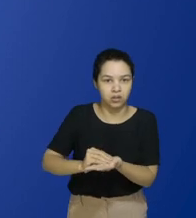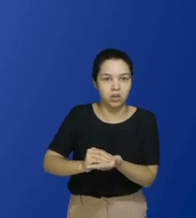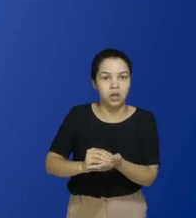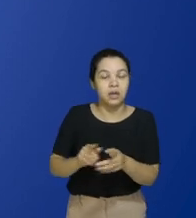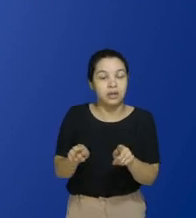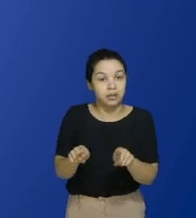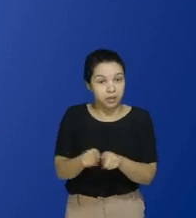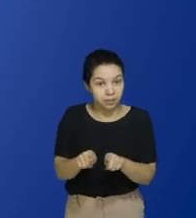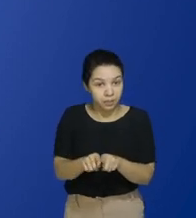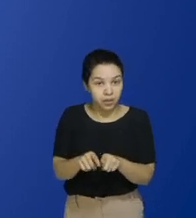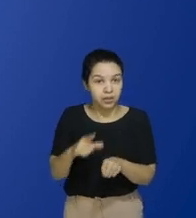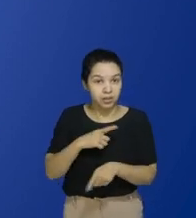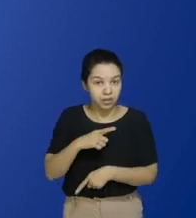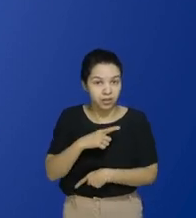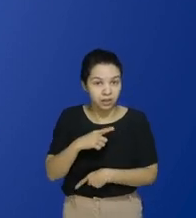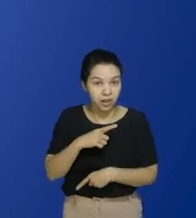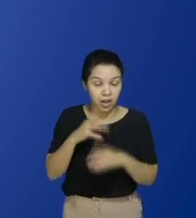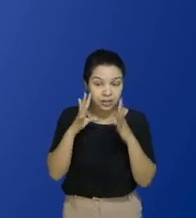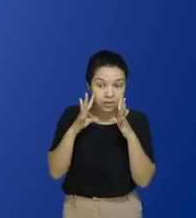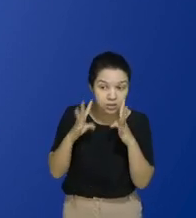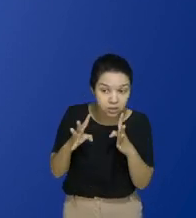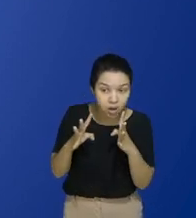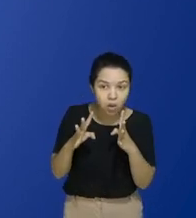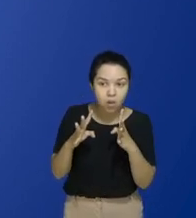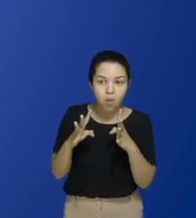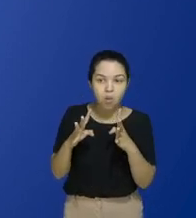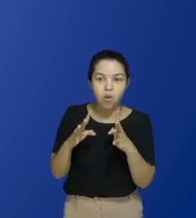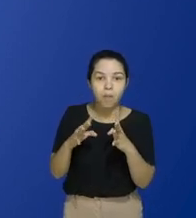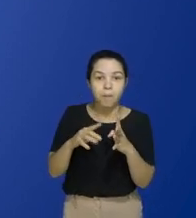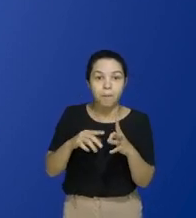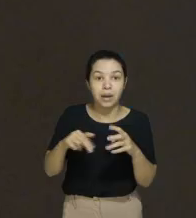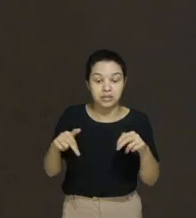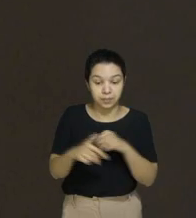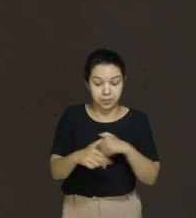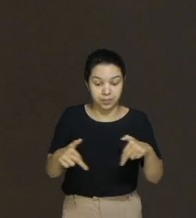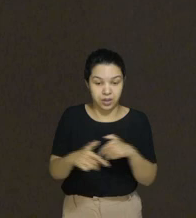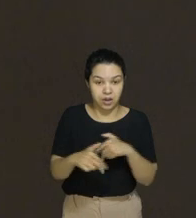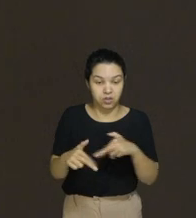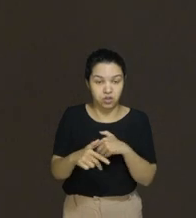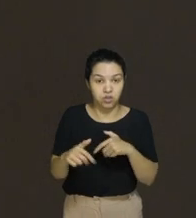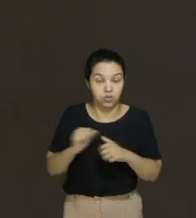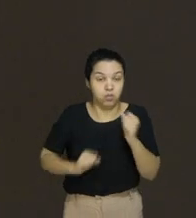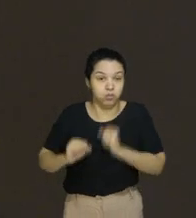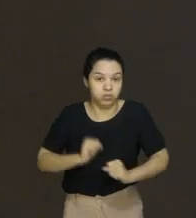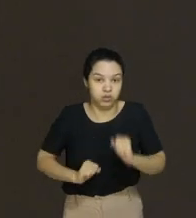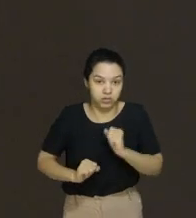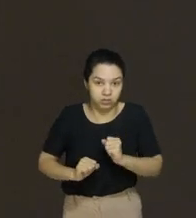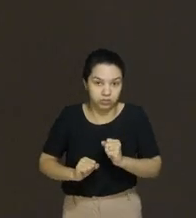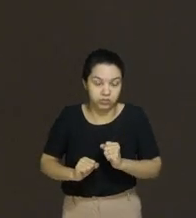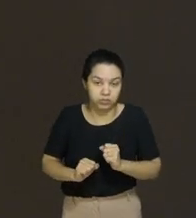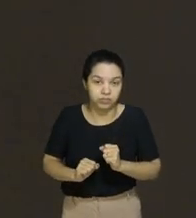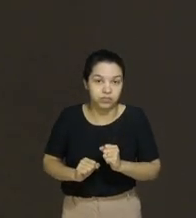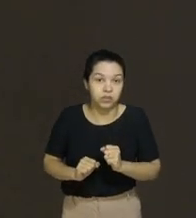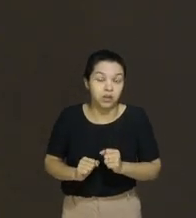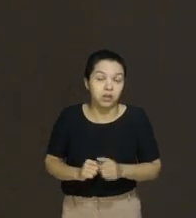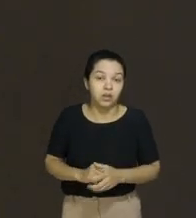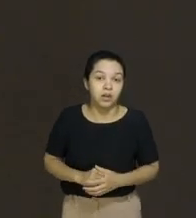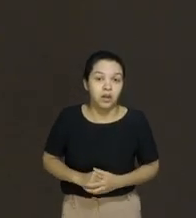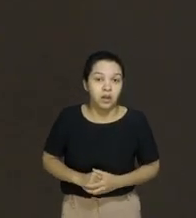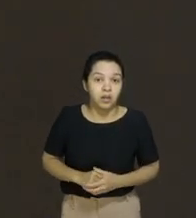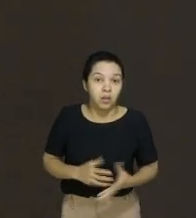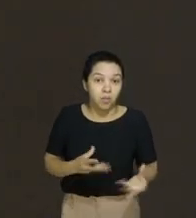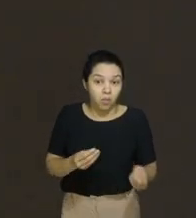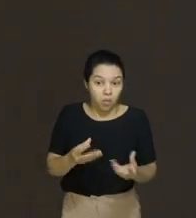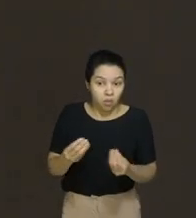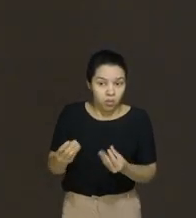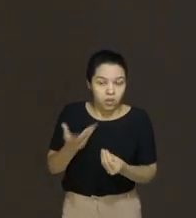que tem atenção, concentração, mas não tem, é hiperativo e impulsivo. Então, a maioria das crianças são